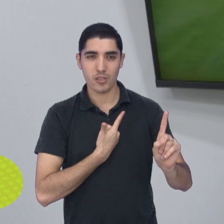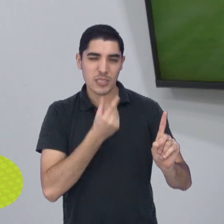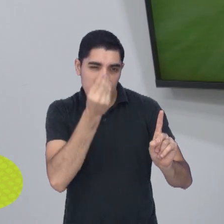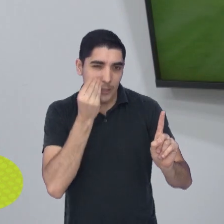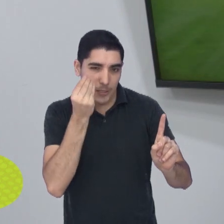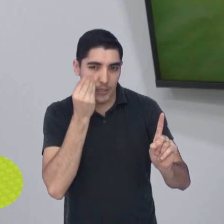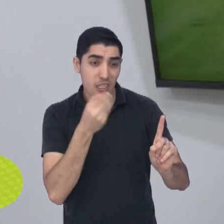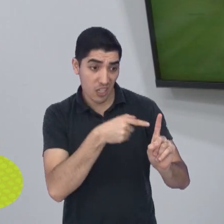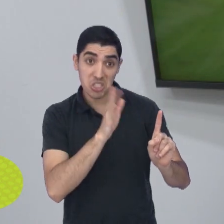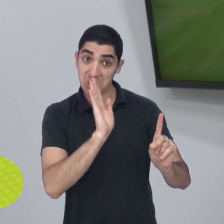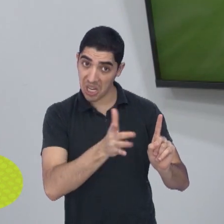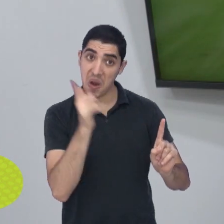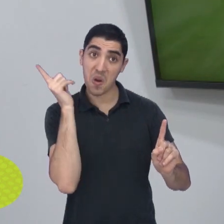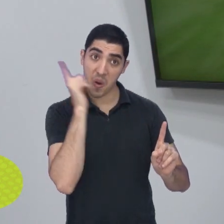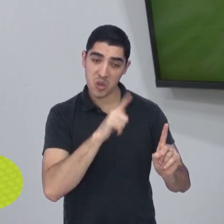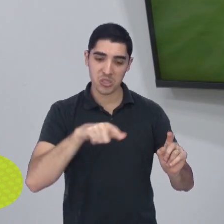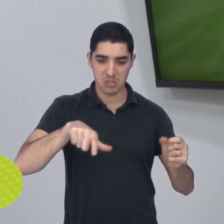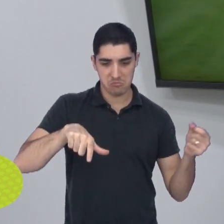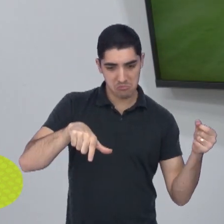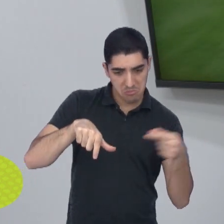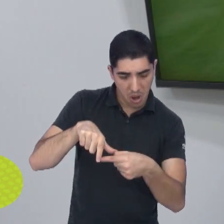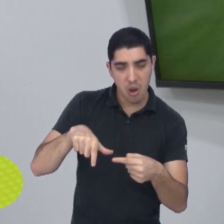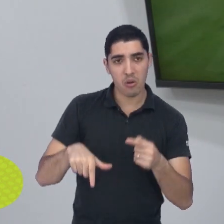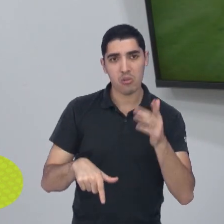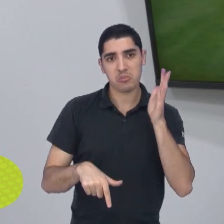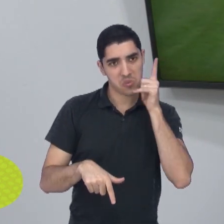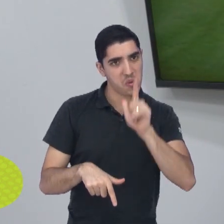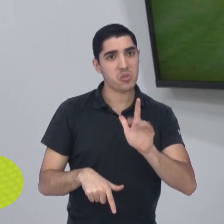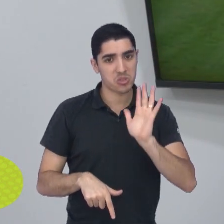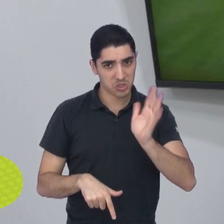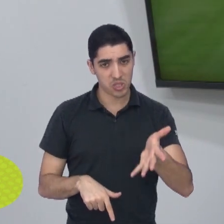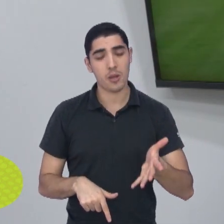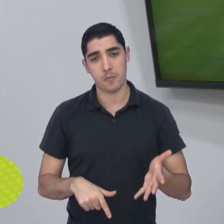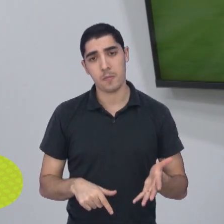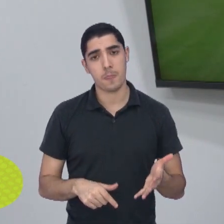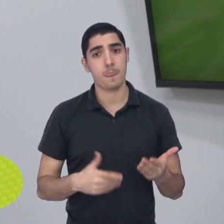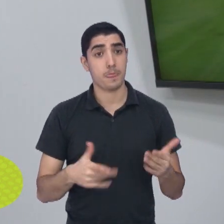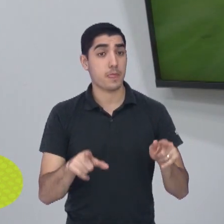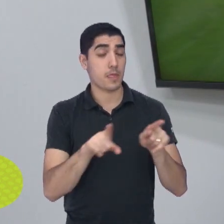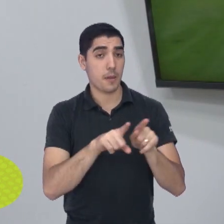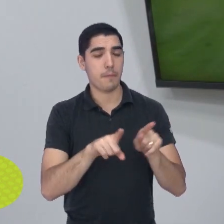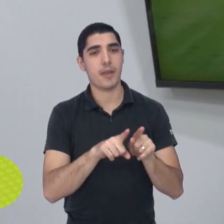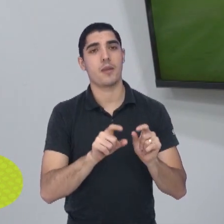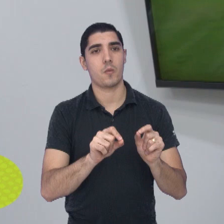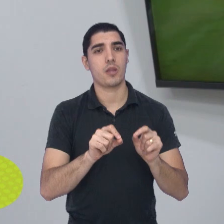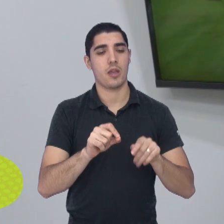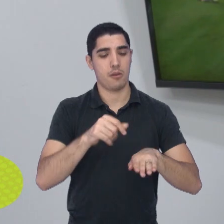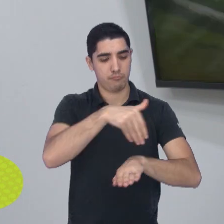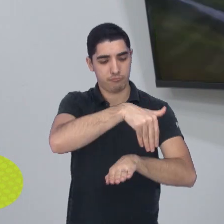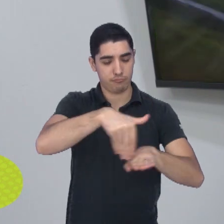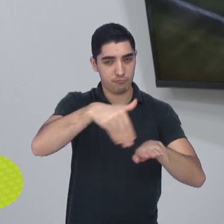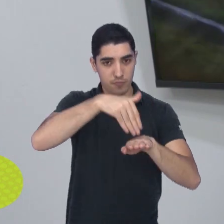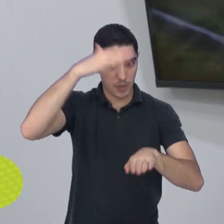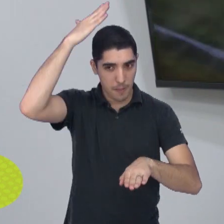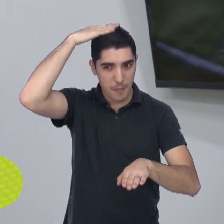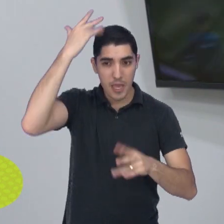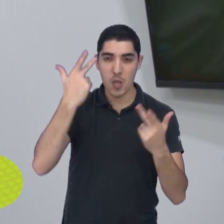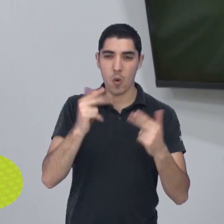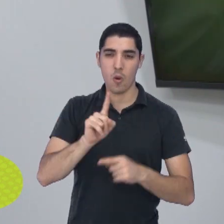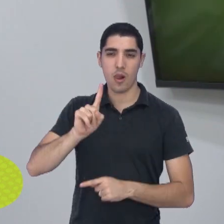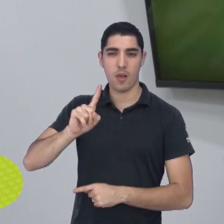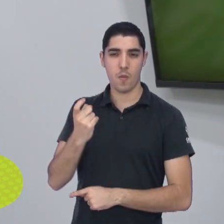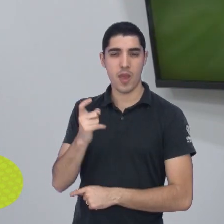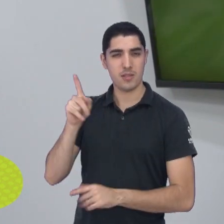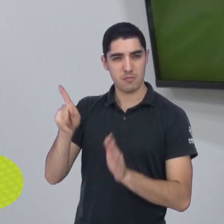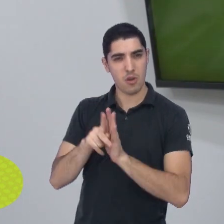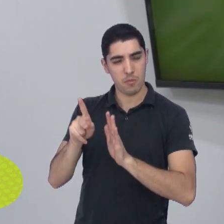é que ele já fez gols, naquilo que ele sabe fazer, e dentro daquilo, com a contratação de um meia que já teve com ele no Velo Clube,